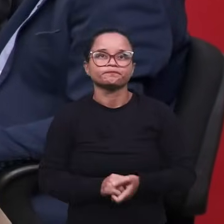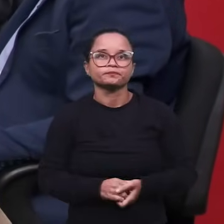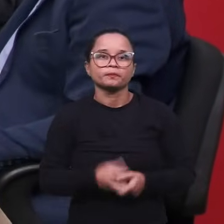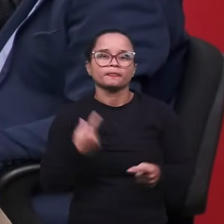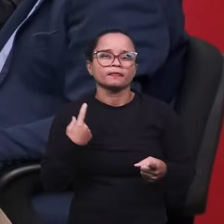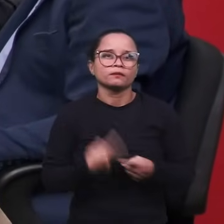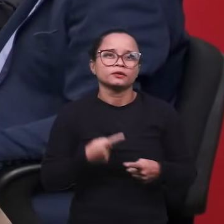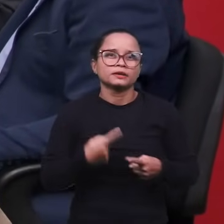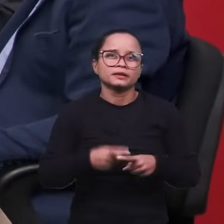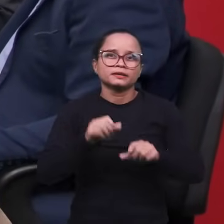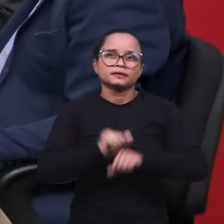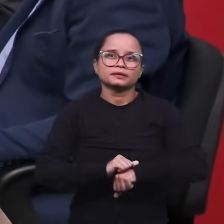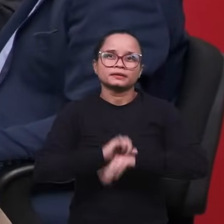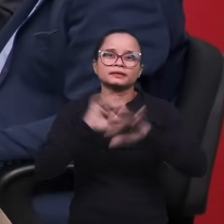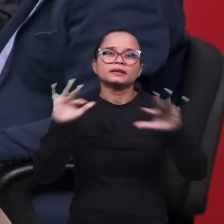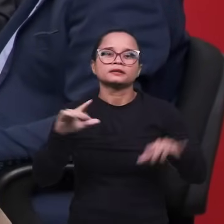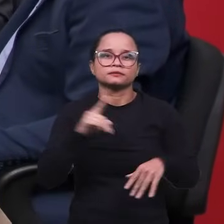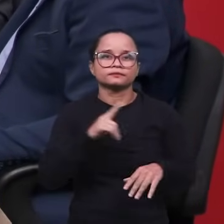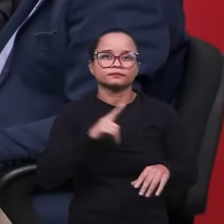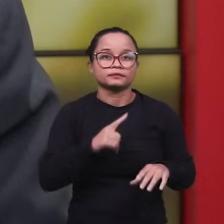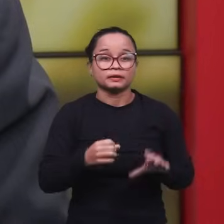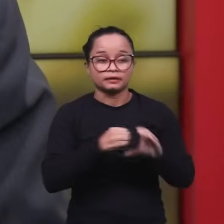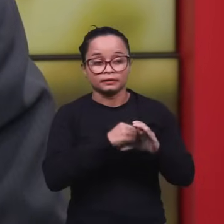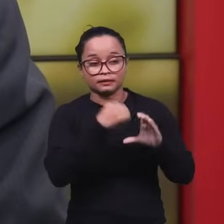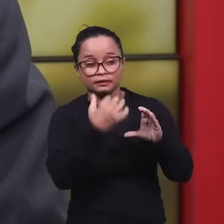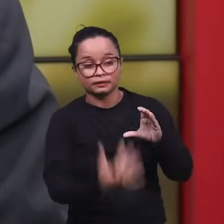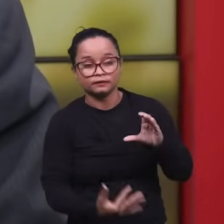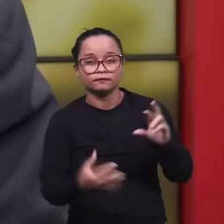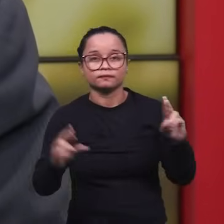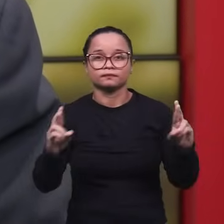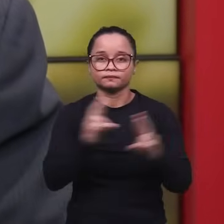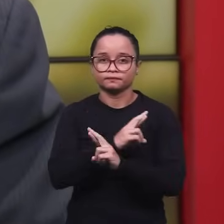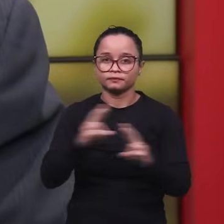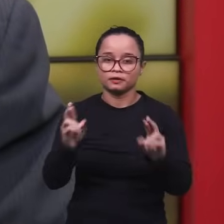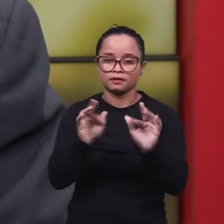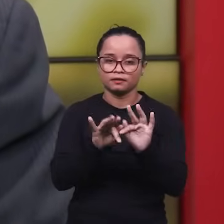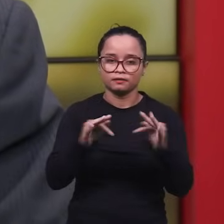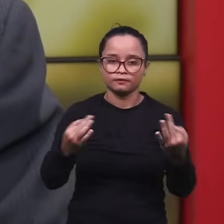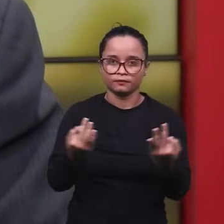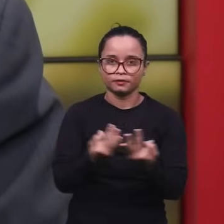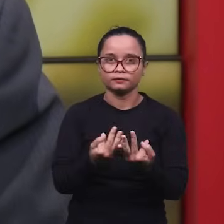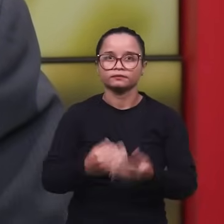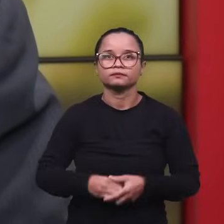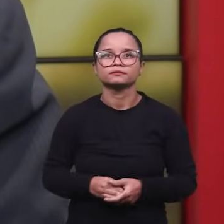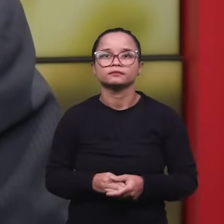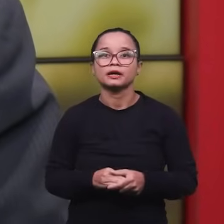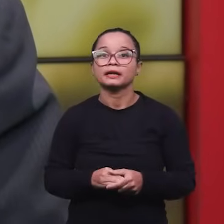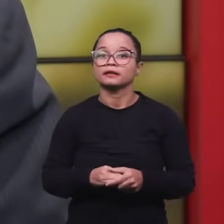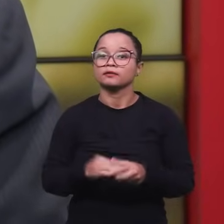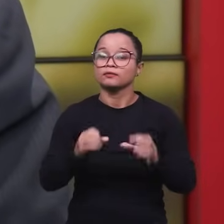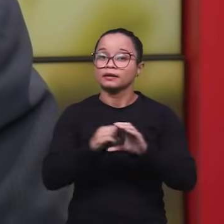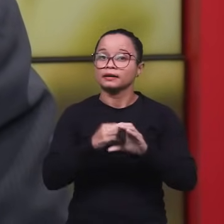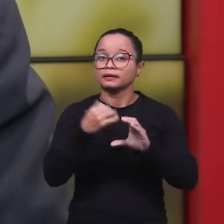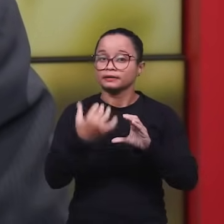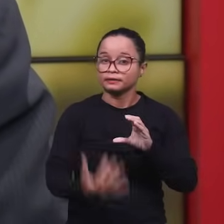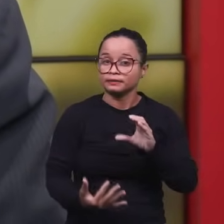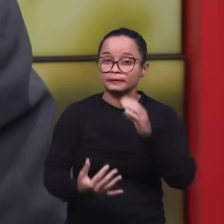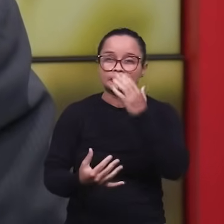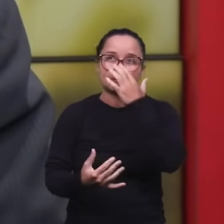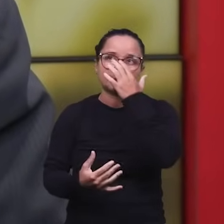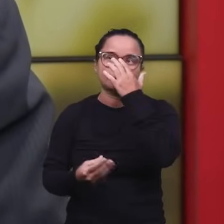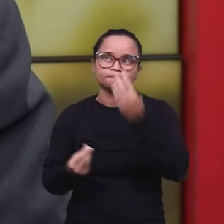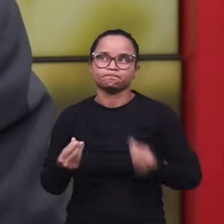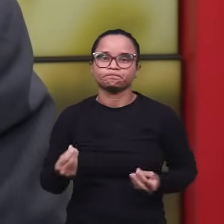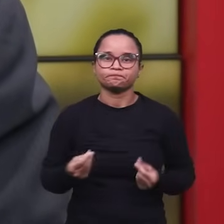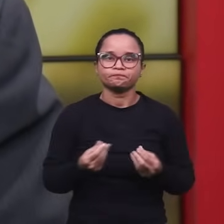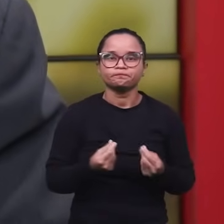porque há, obviamente, aspectos relacionados à família que são aspectos